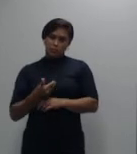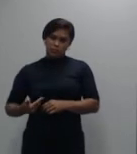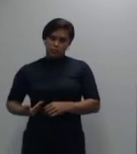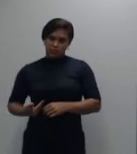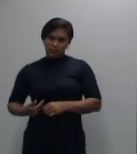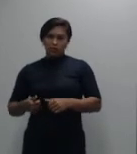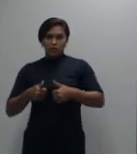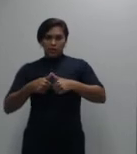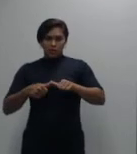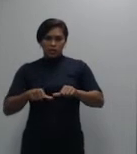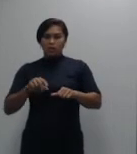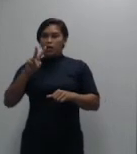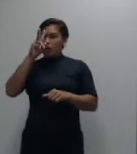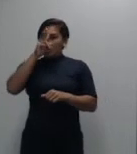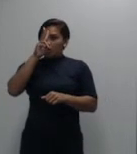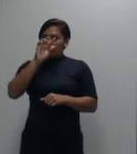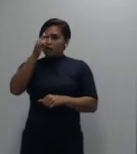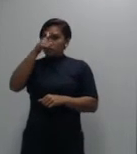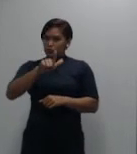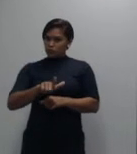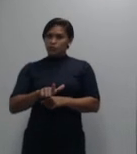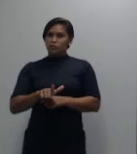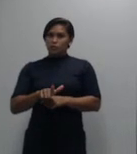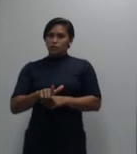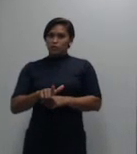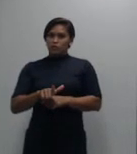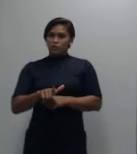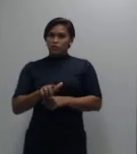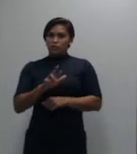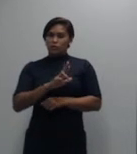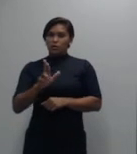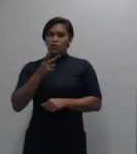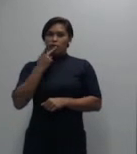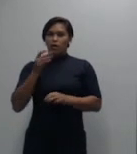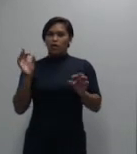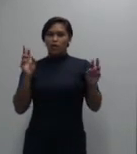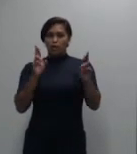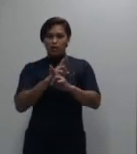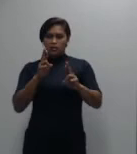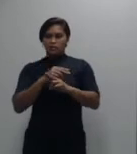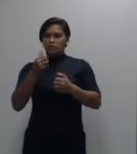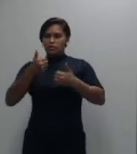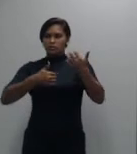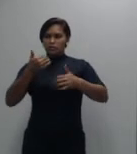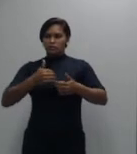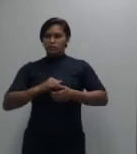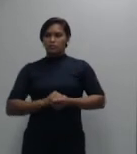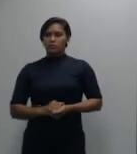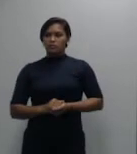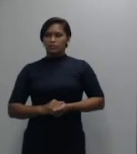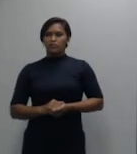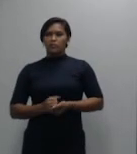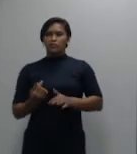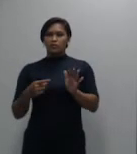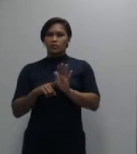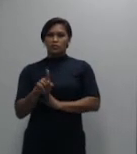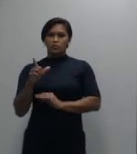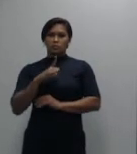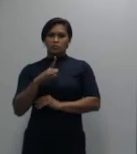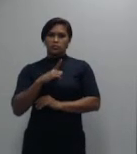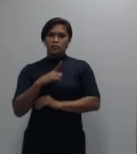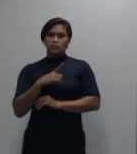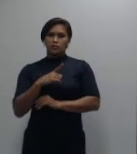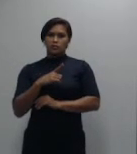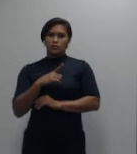por isso eu recarrego ou onde aberto um relação segundanista e eu indago se algum